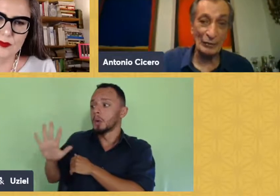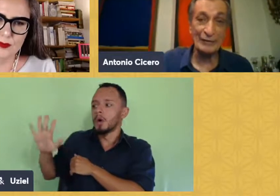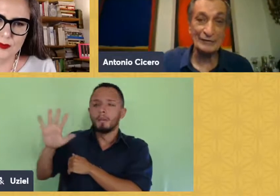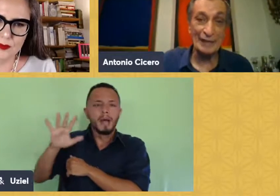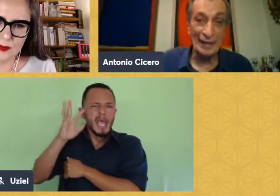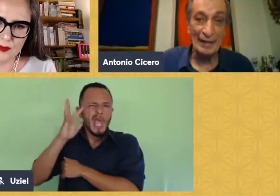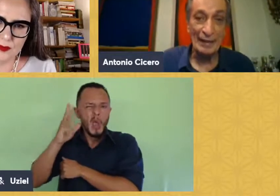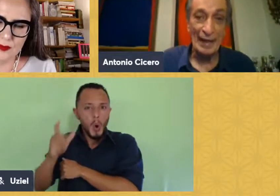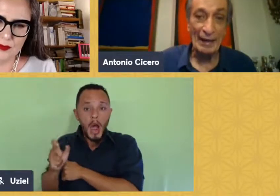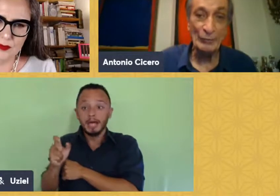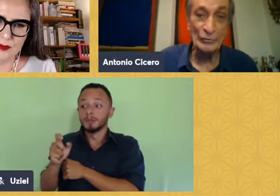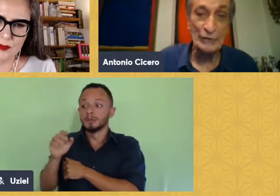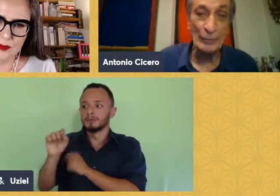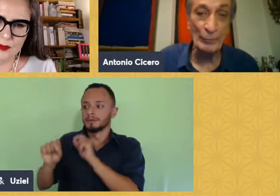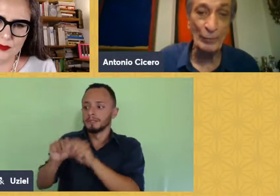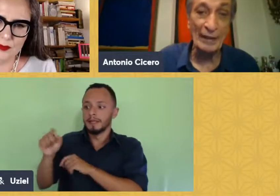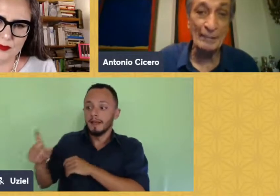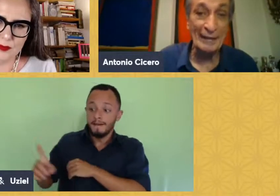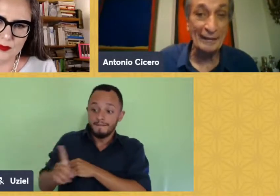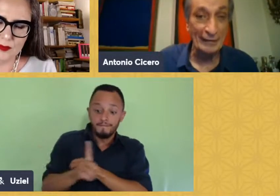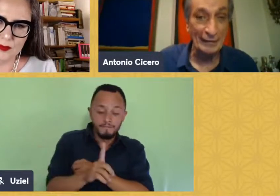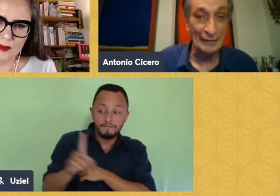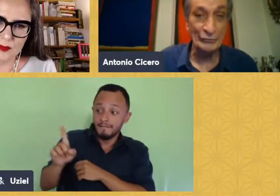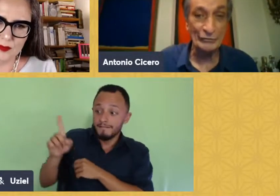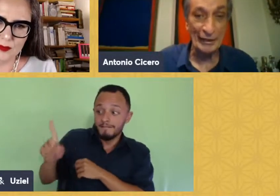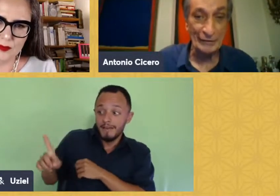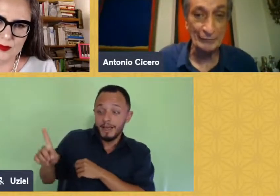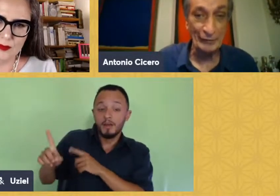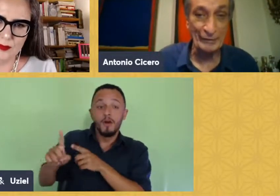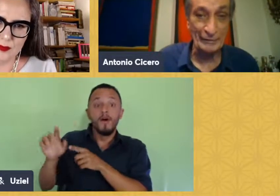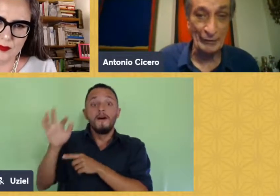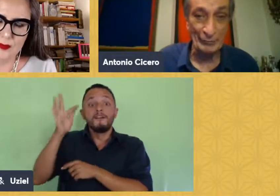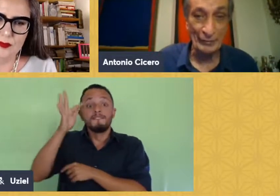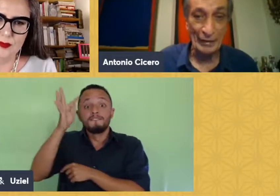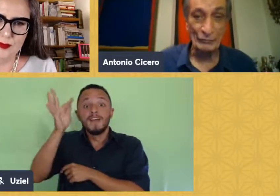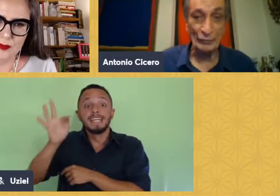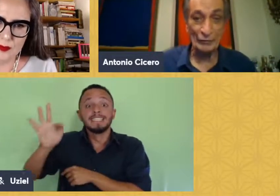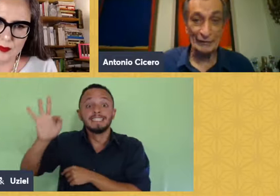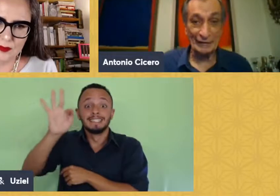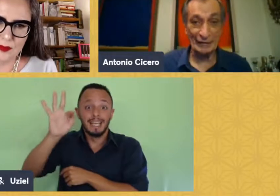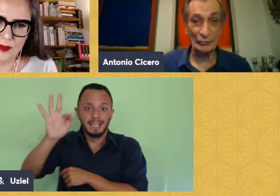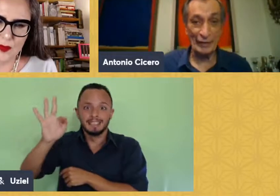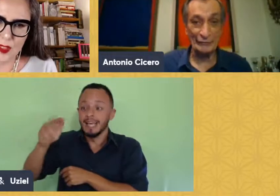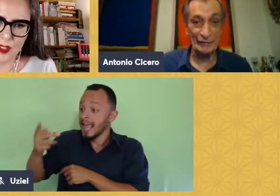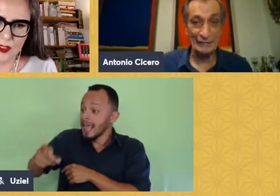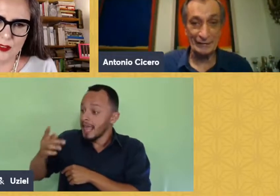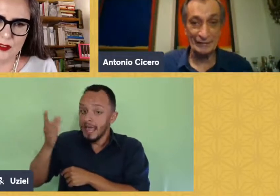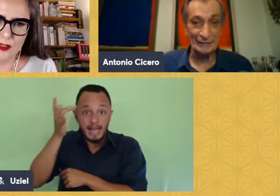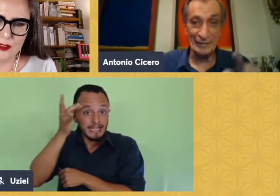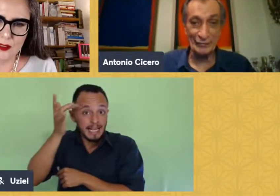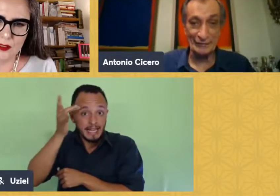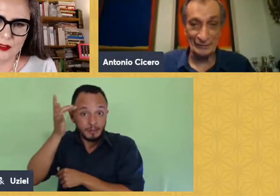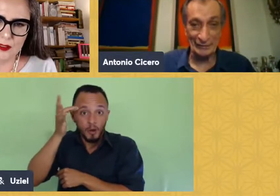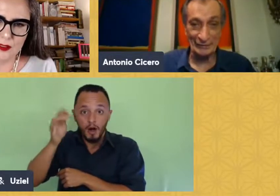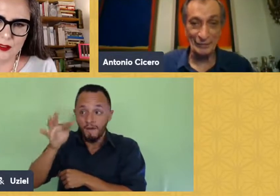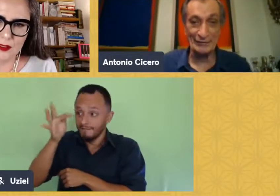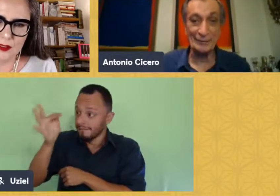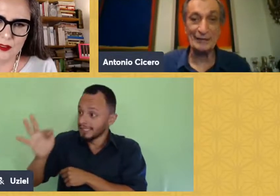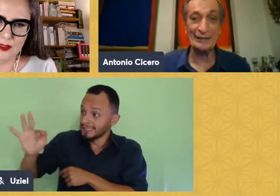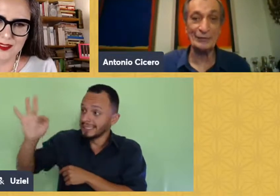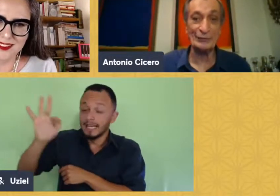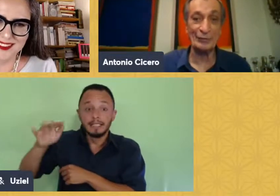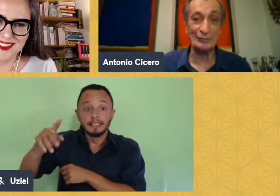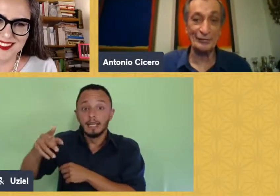a valorizar a música popular americana, o jazz, por exemplo. Foram os intelectuais franceses, não os